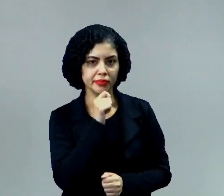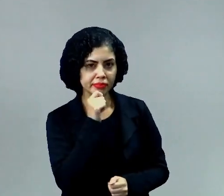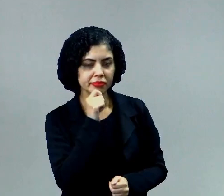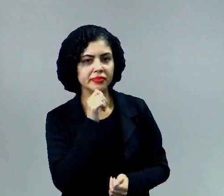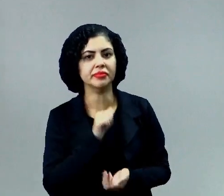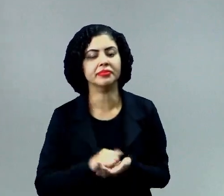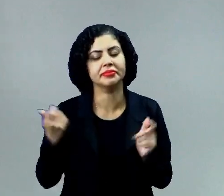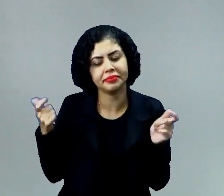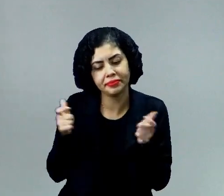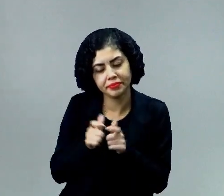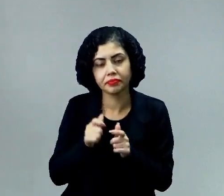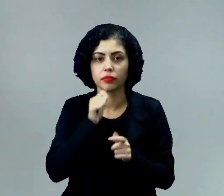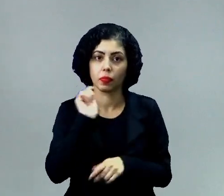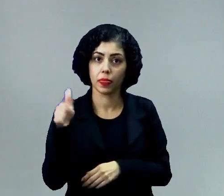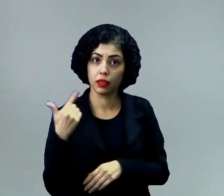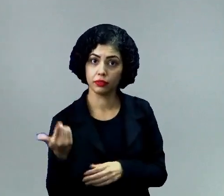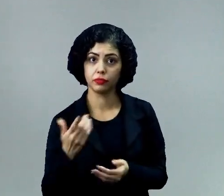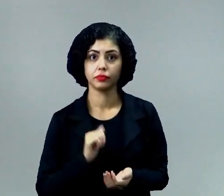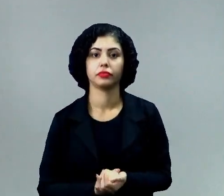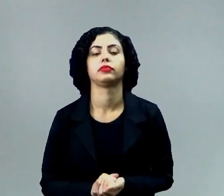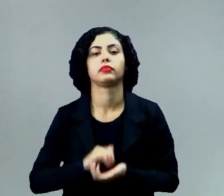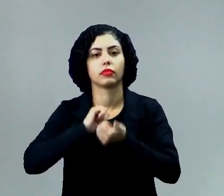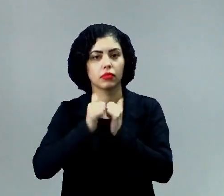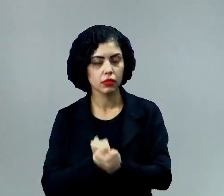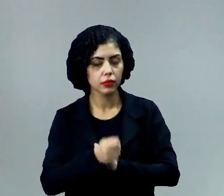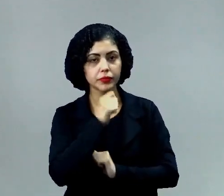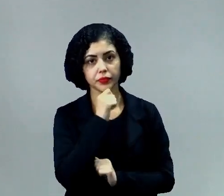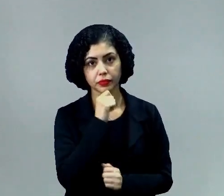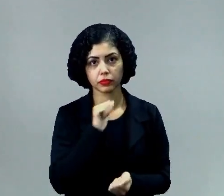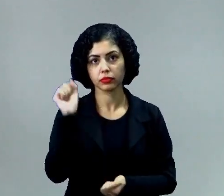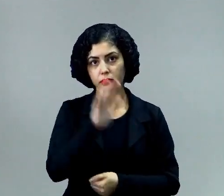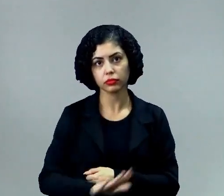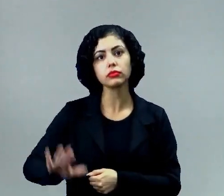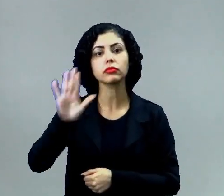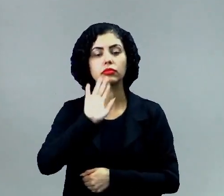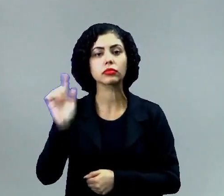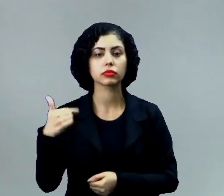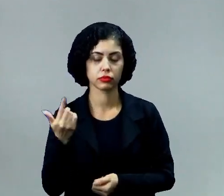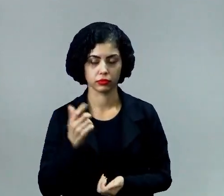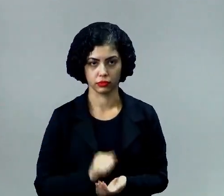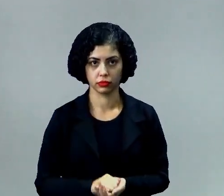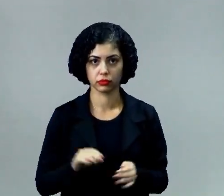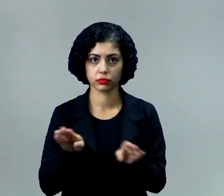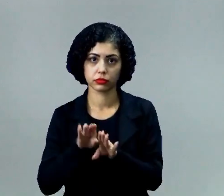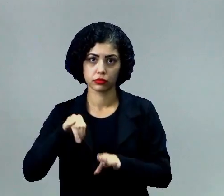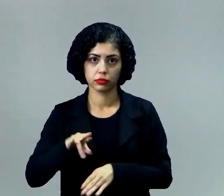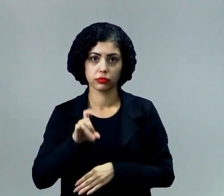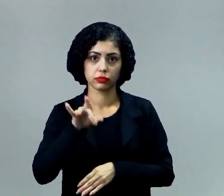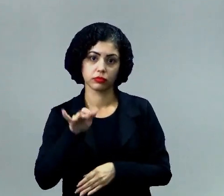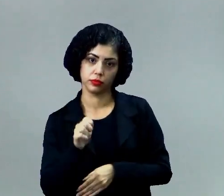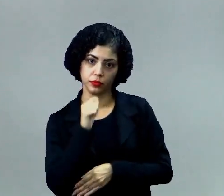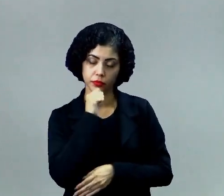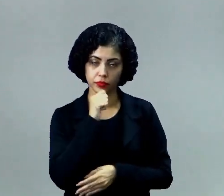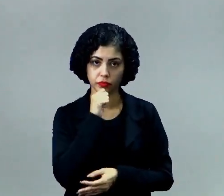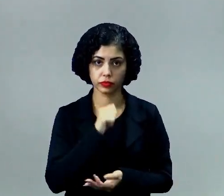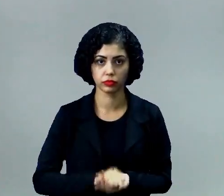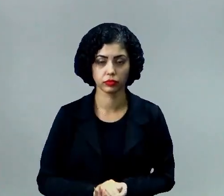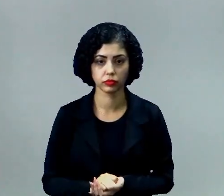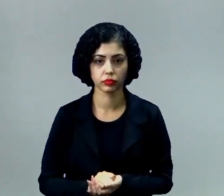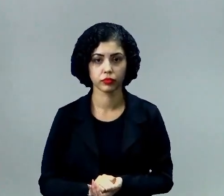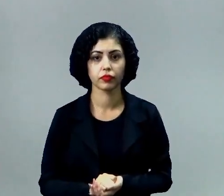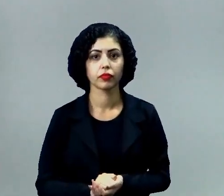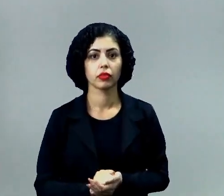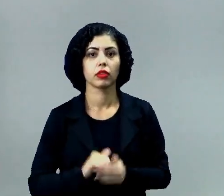ele minimamente de outras formas, de formas adaptadas e gerar outros tipos de modalidade. A gente vai ver aqui qual foi